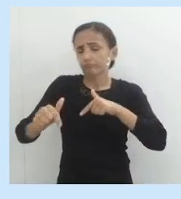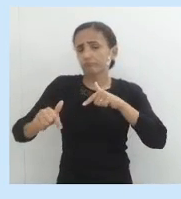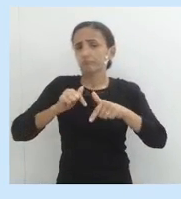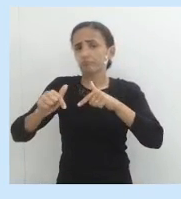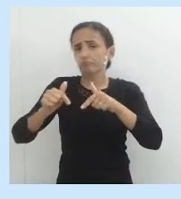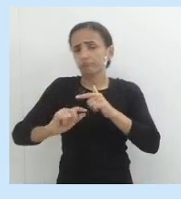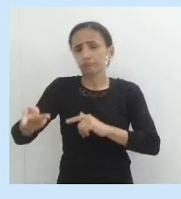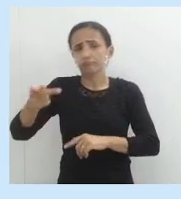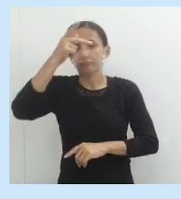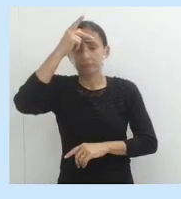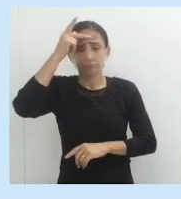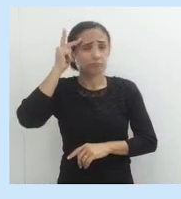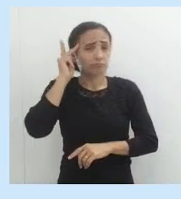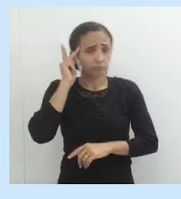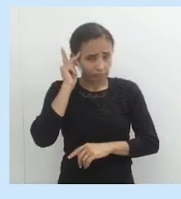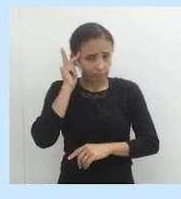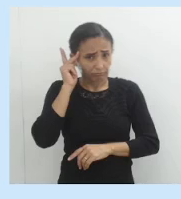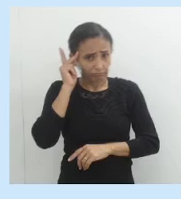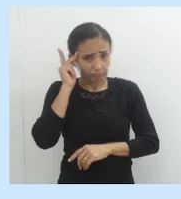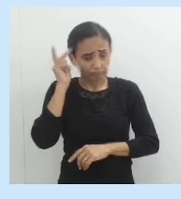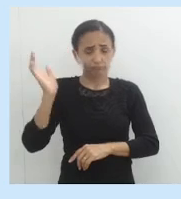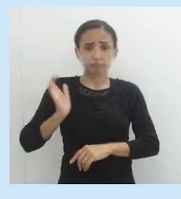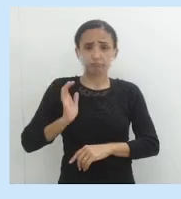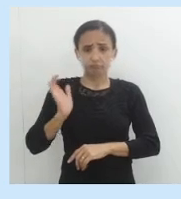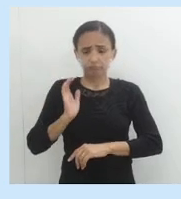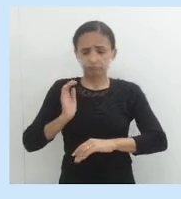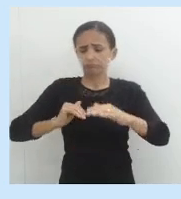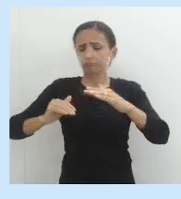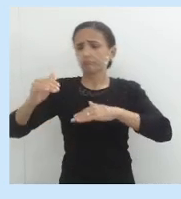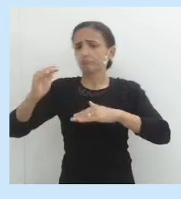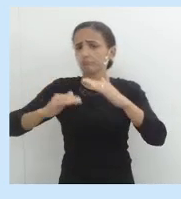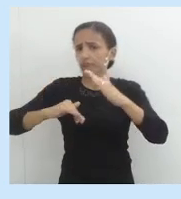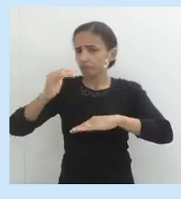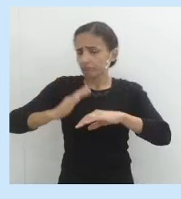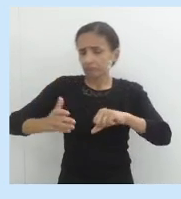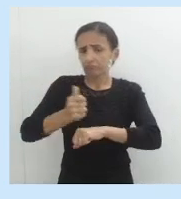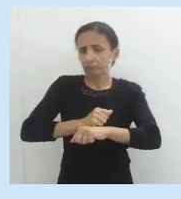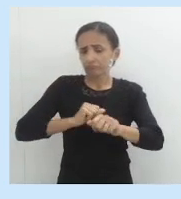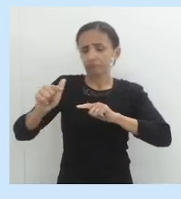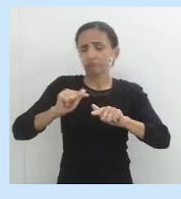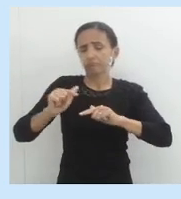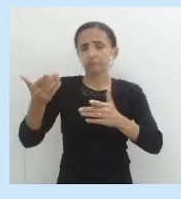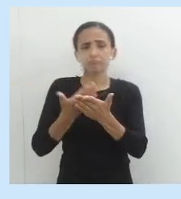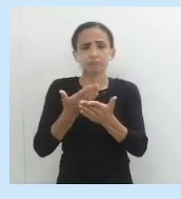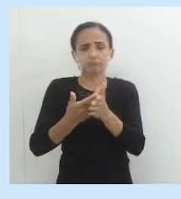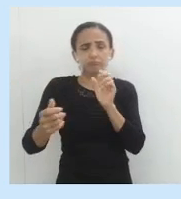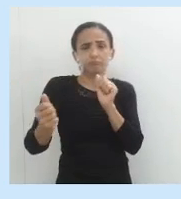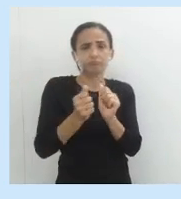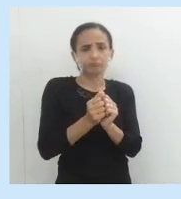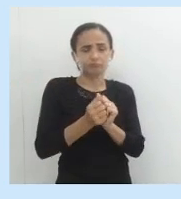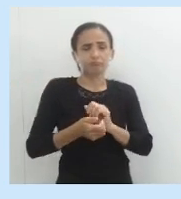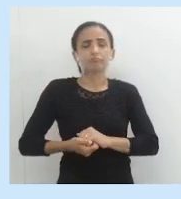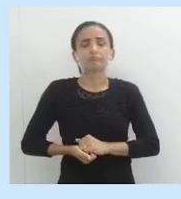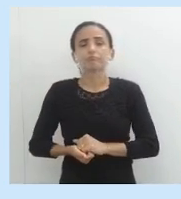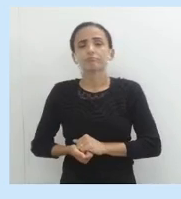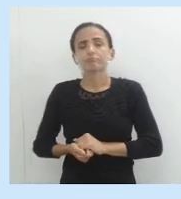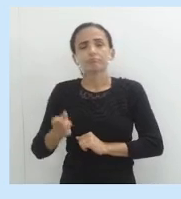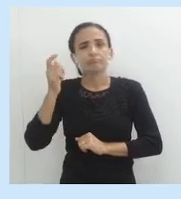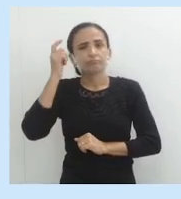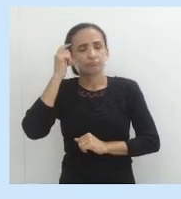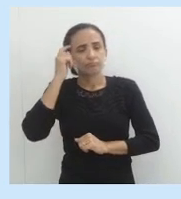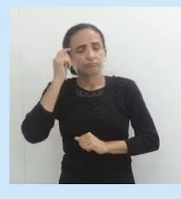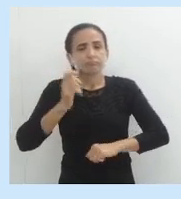burguesia, do momento, do período. Porque nesse momento, a ostentação da